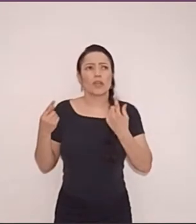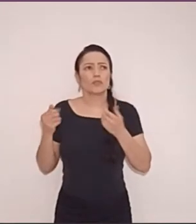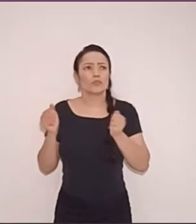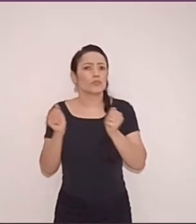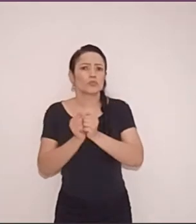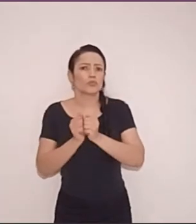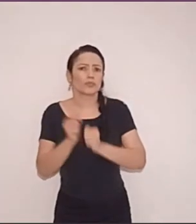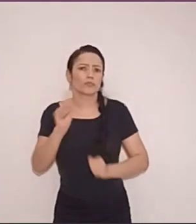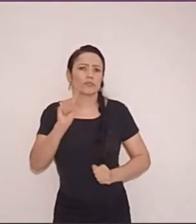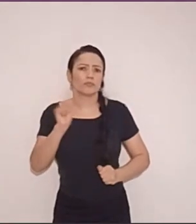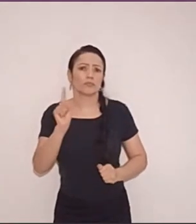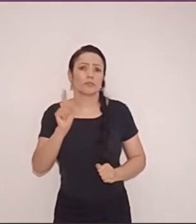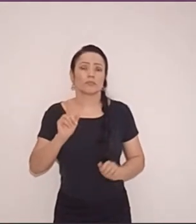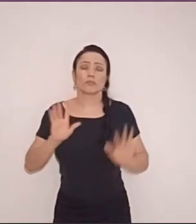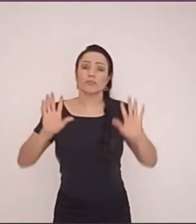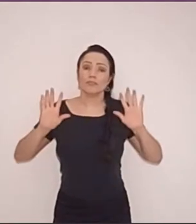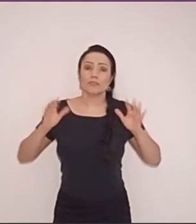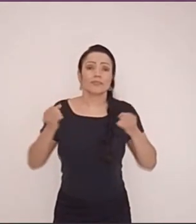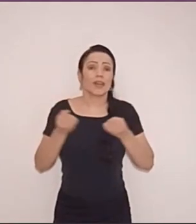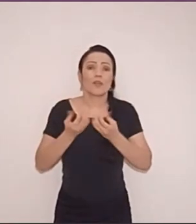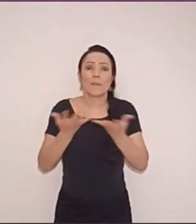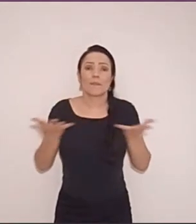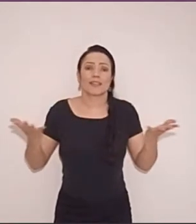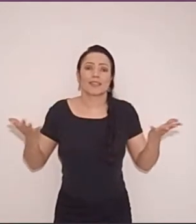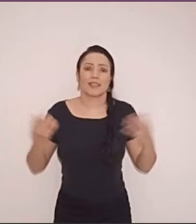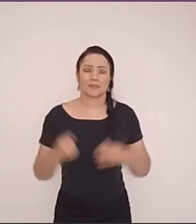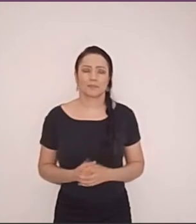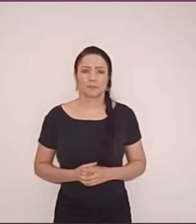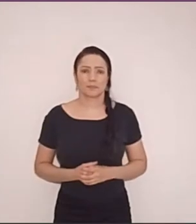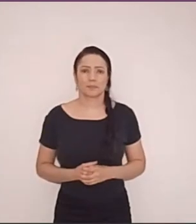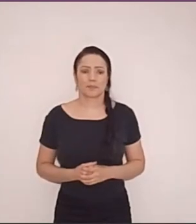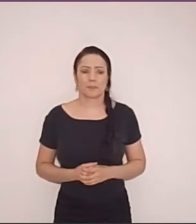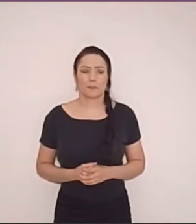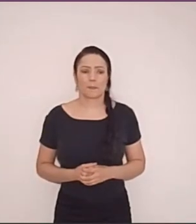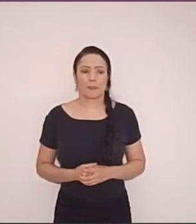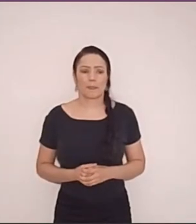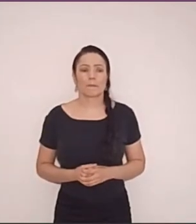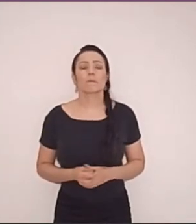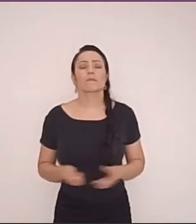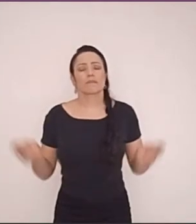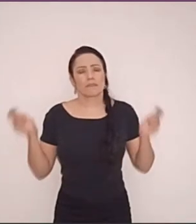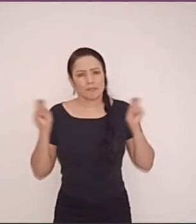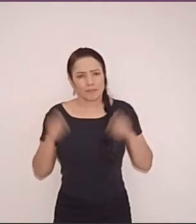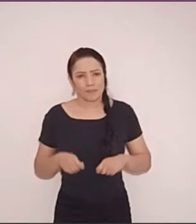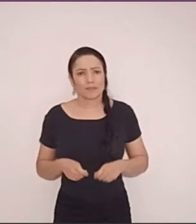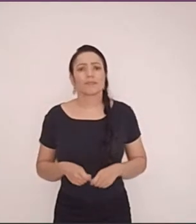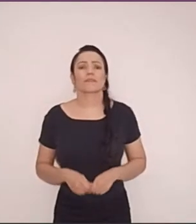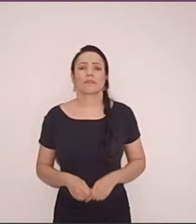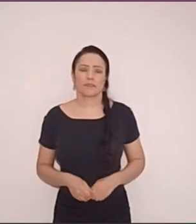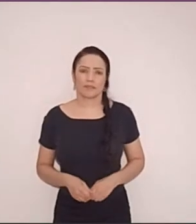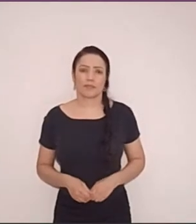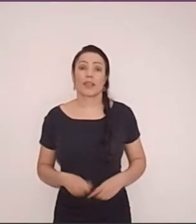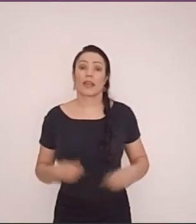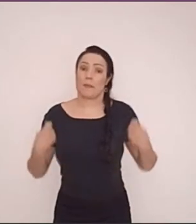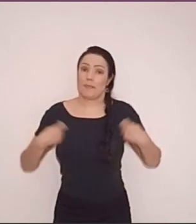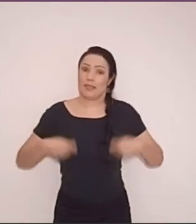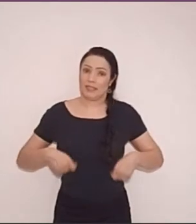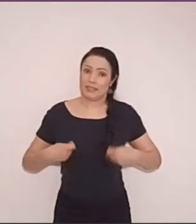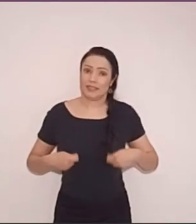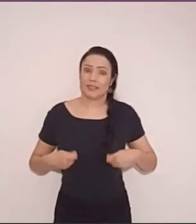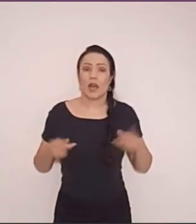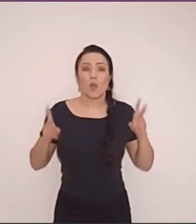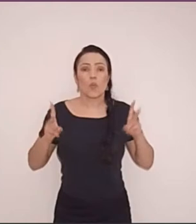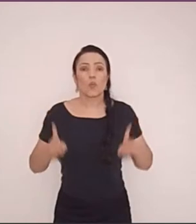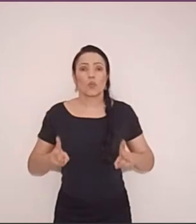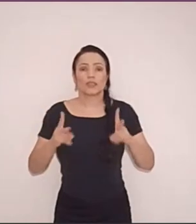confluencia conosco mas vamos ter que compartilhar e compartilhar possíveis vão ter que se quiserem